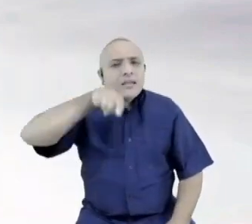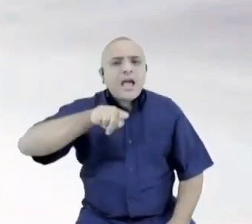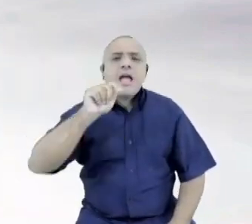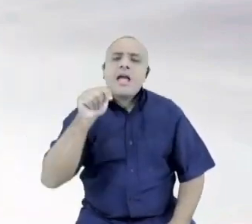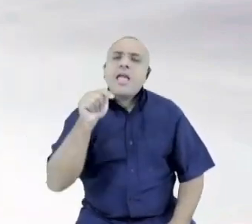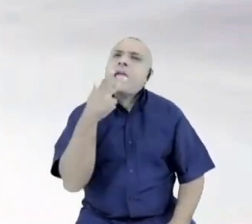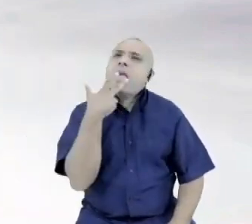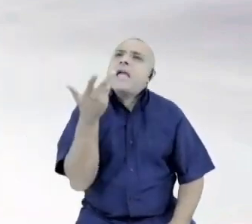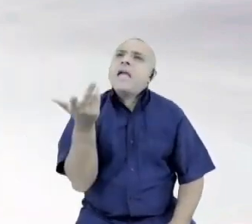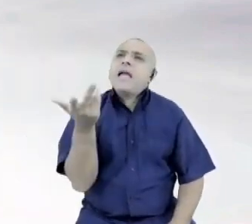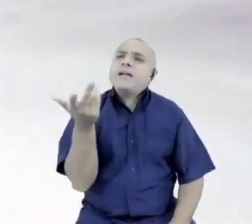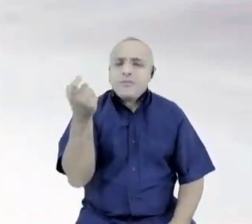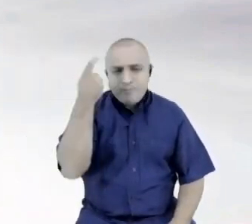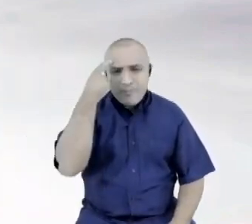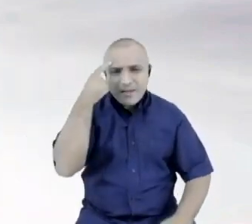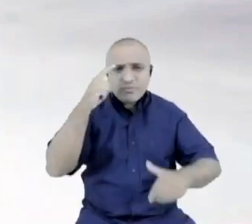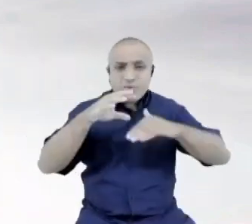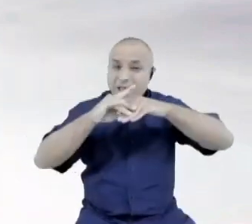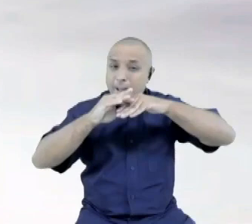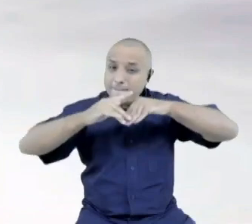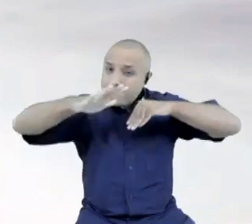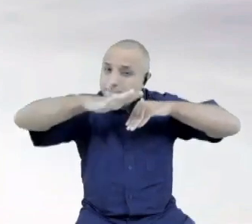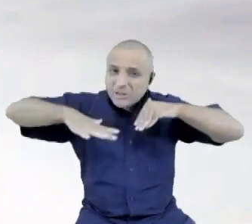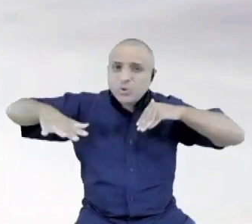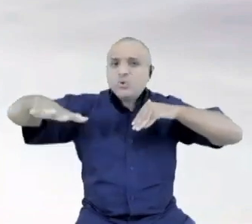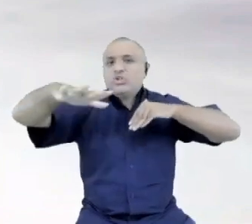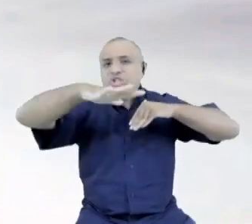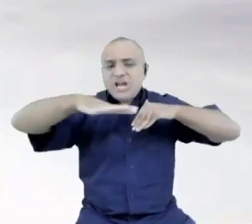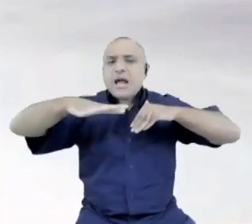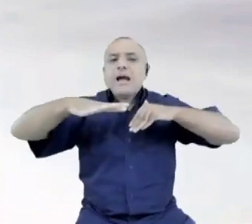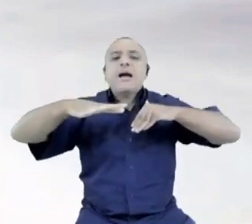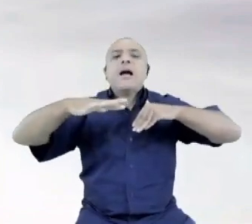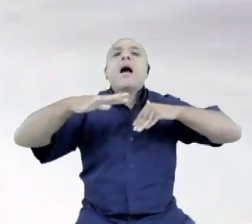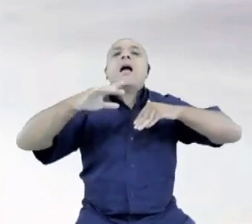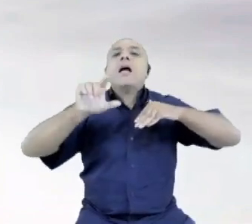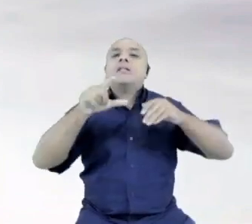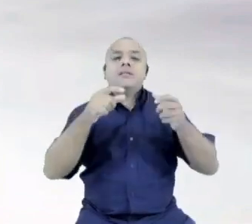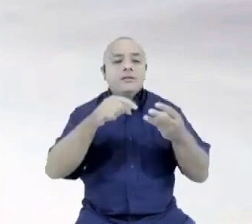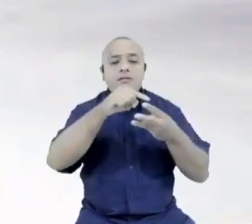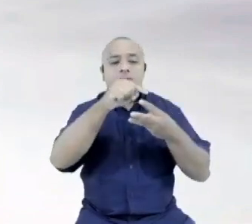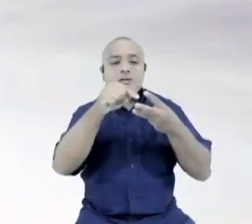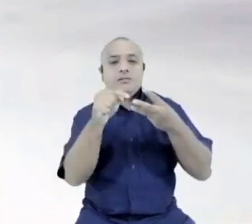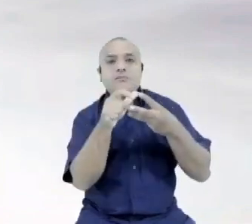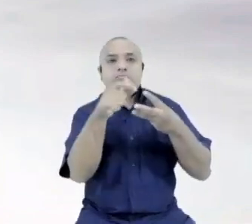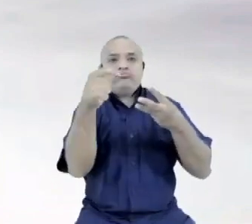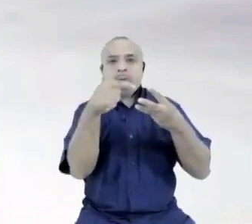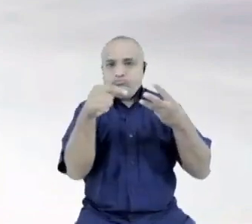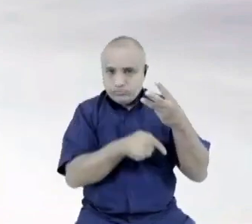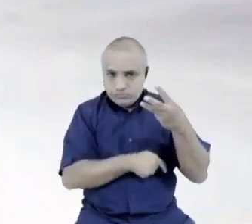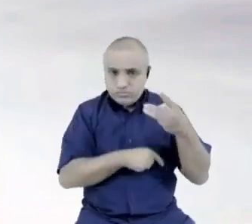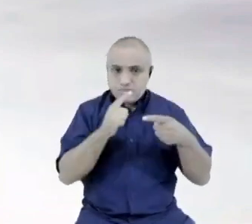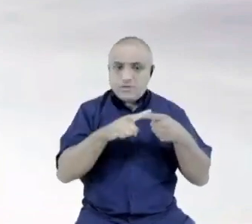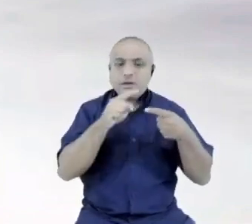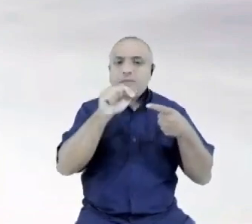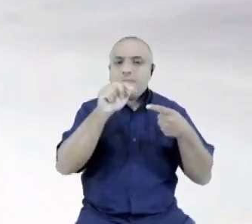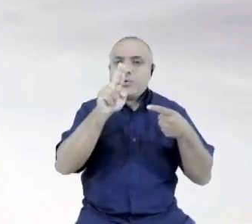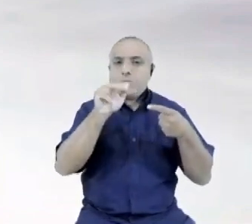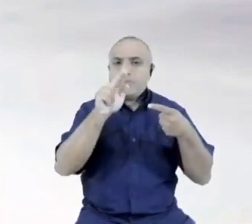né, a patologia, ela teve 3 grandes revoluções, né, a